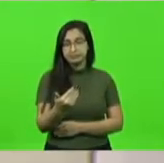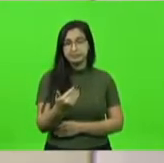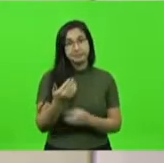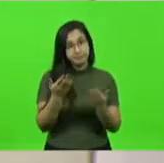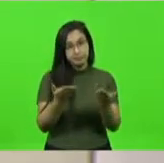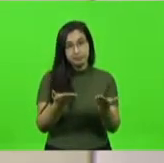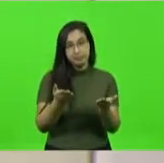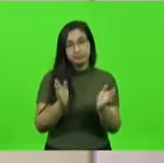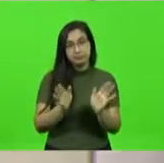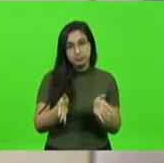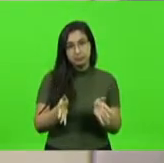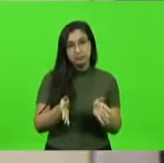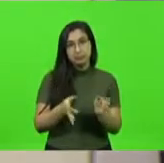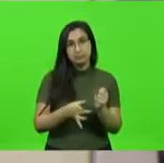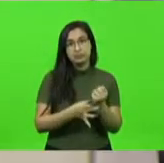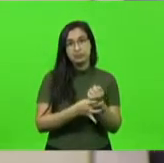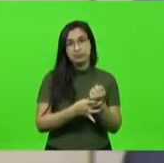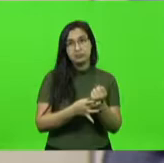que invoca a